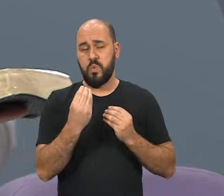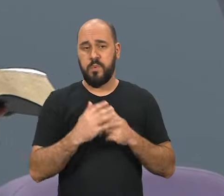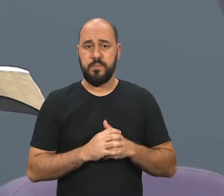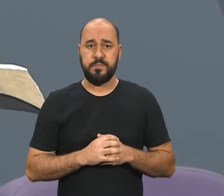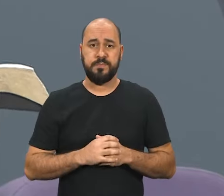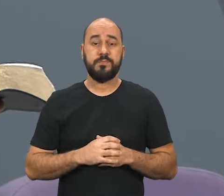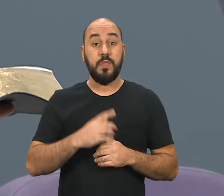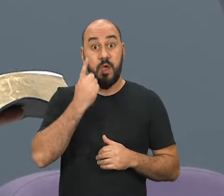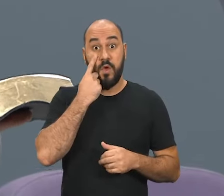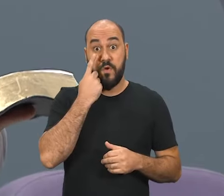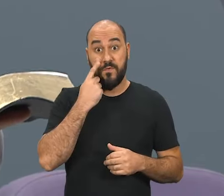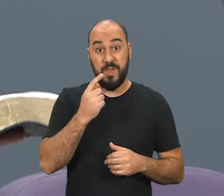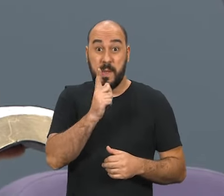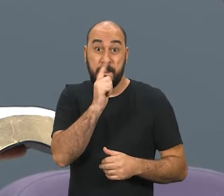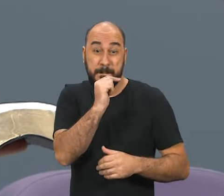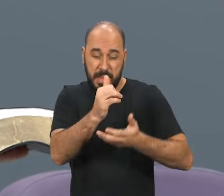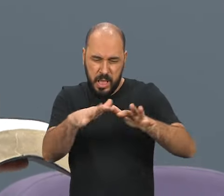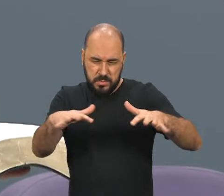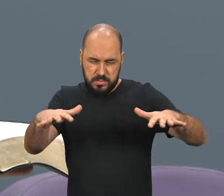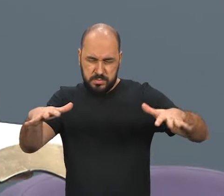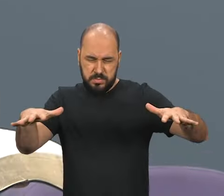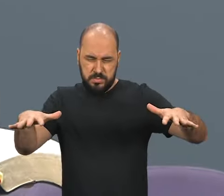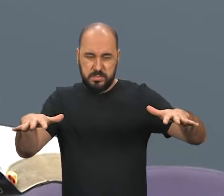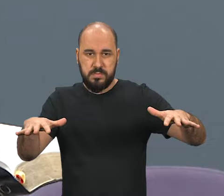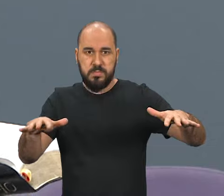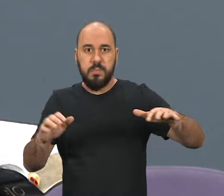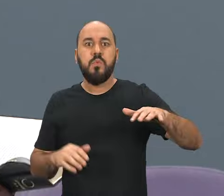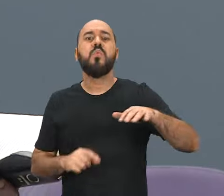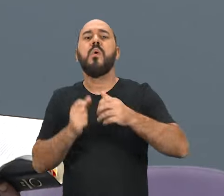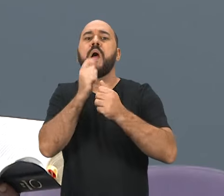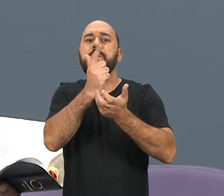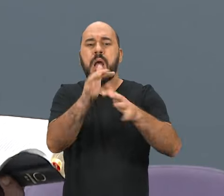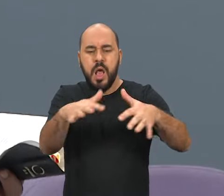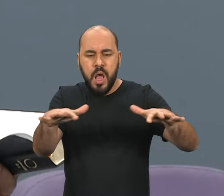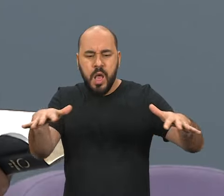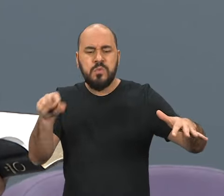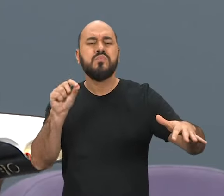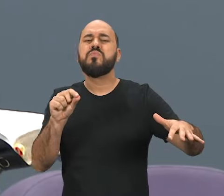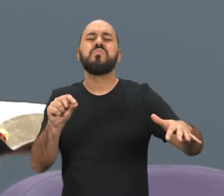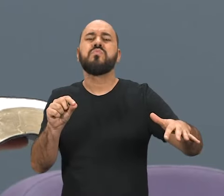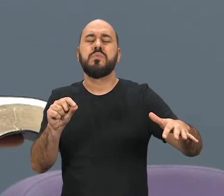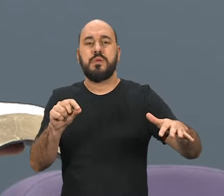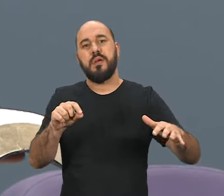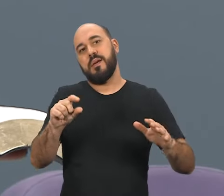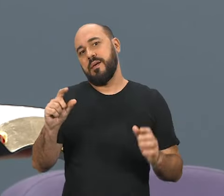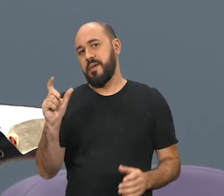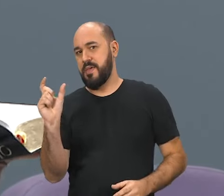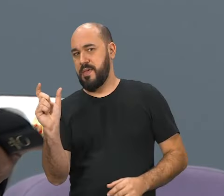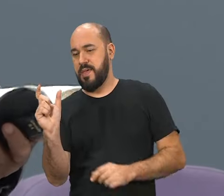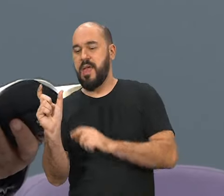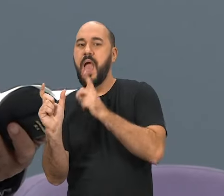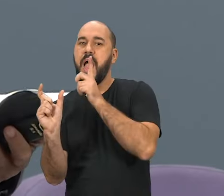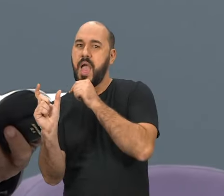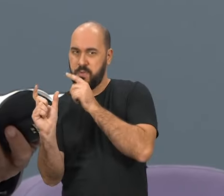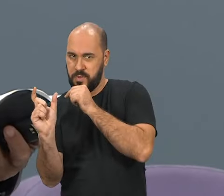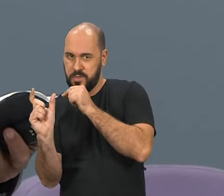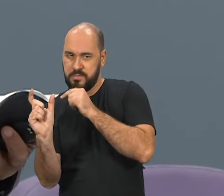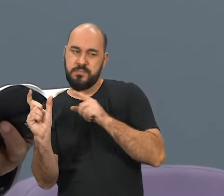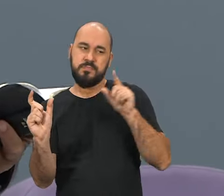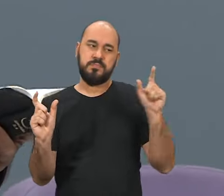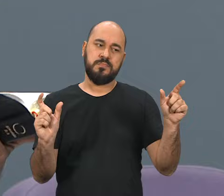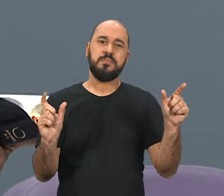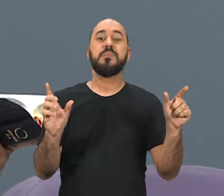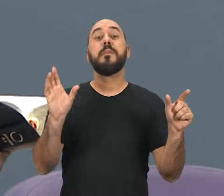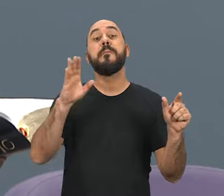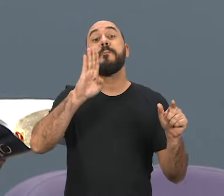novo. Vi emergir do mar uma besta. Paremos aí. O mar é água e a besta é o animal. Então veja, eu tenho aqui água